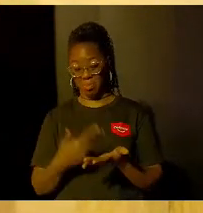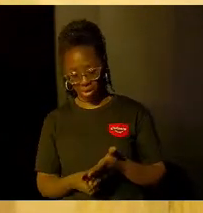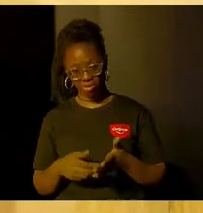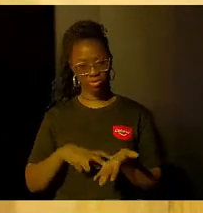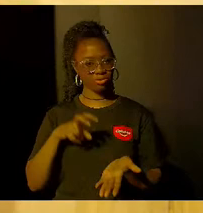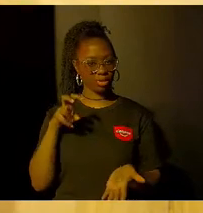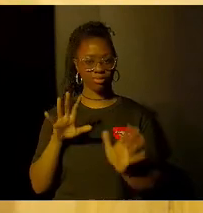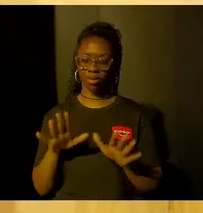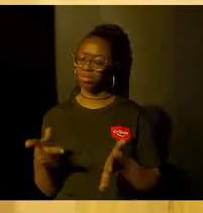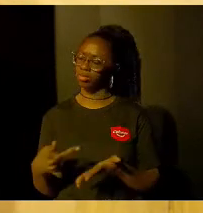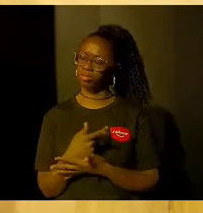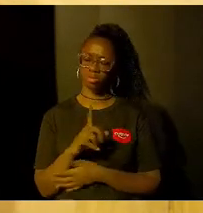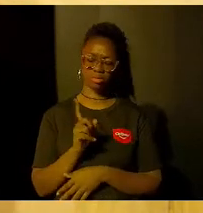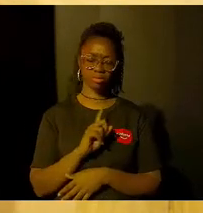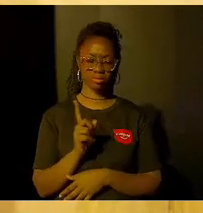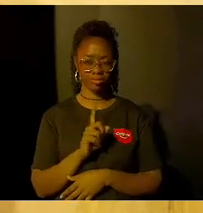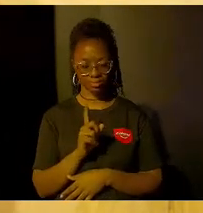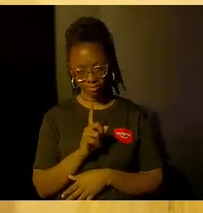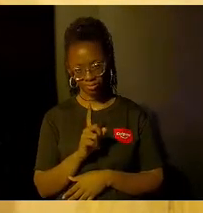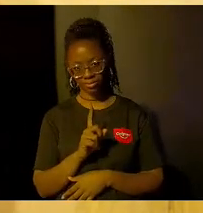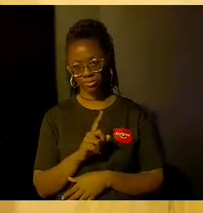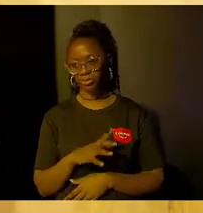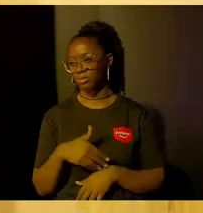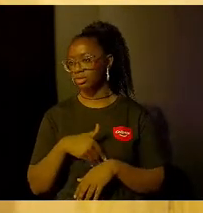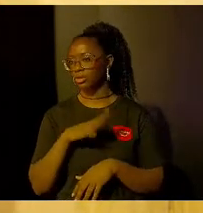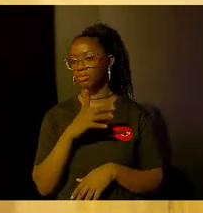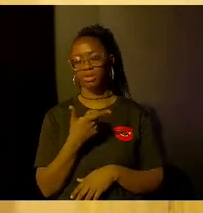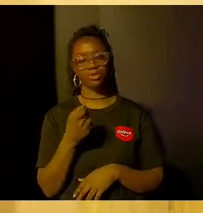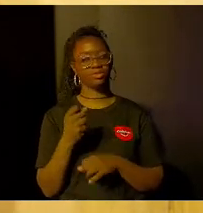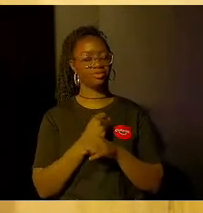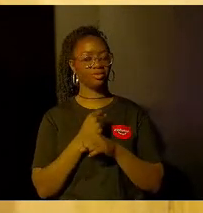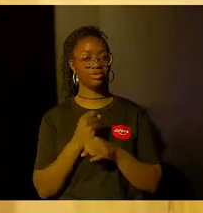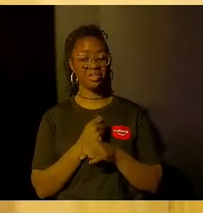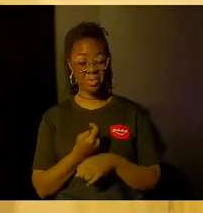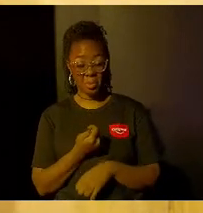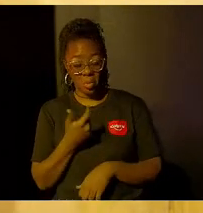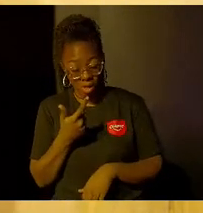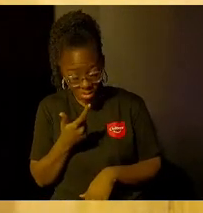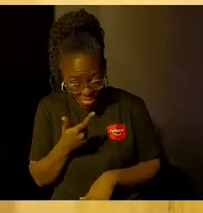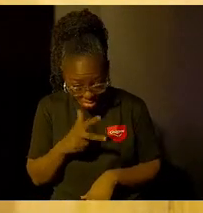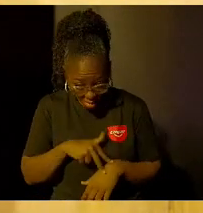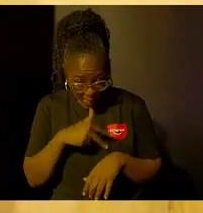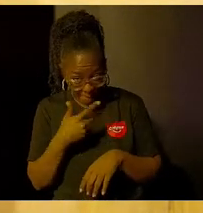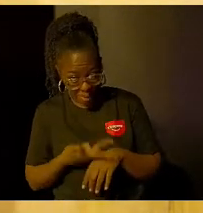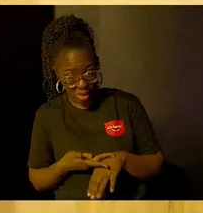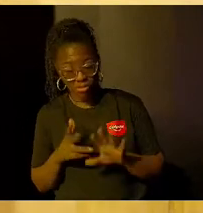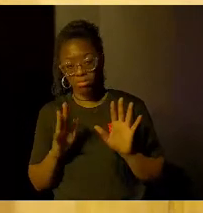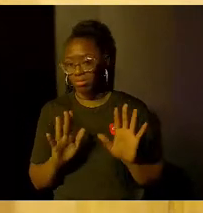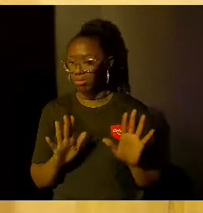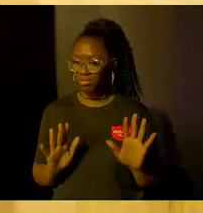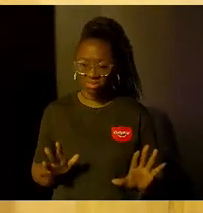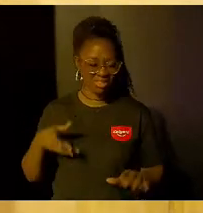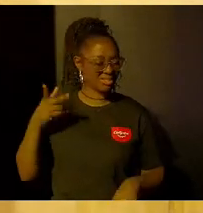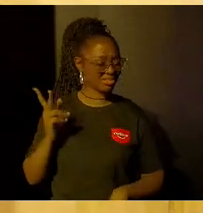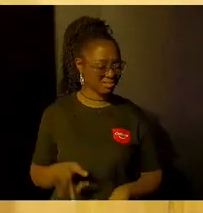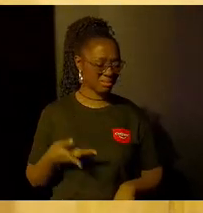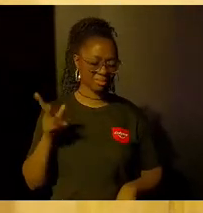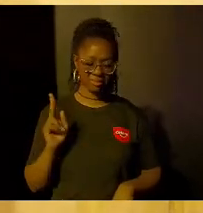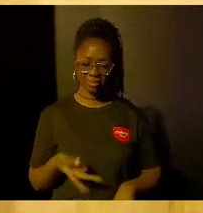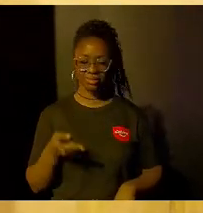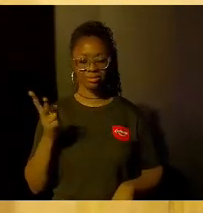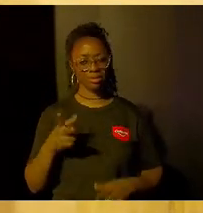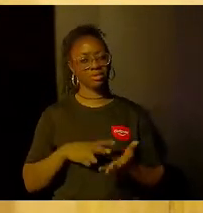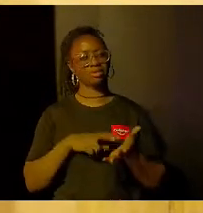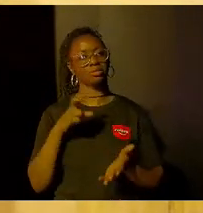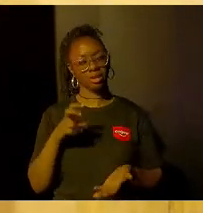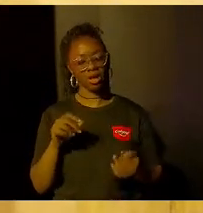não aconteceu ele passou mais de 20 anos a ponto de se estava cá e nem por isso deixou de fazer todas as manhãs o que